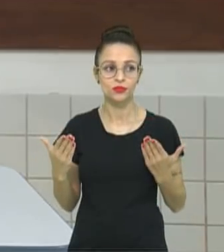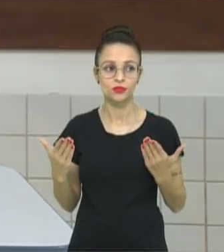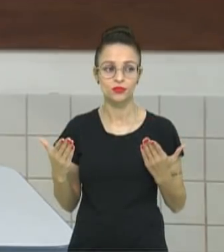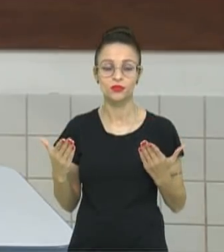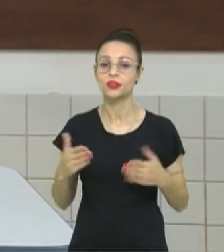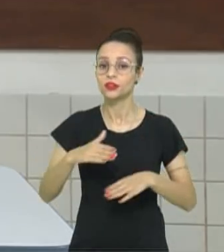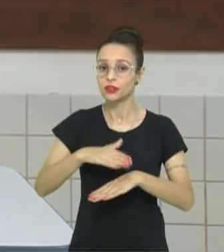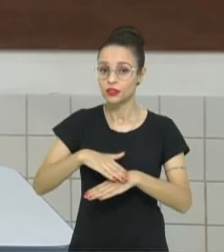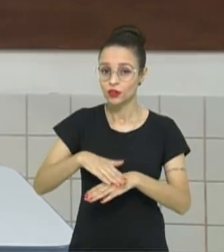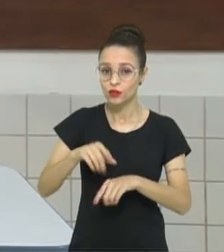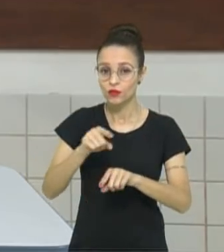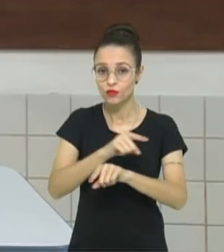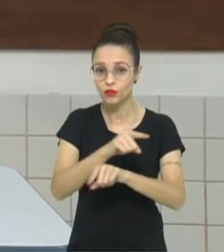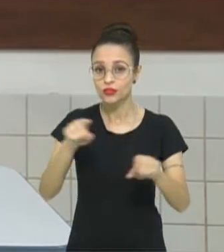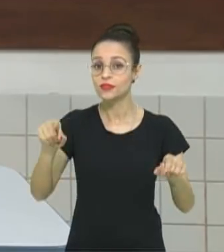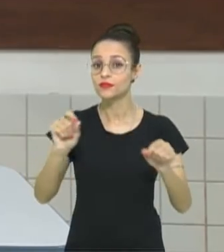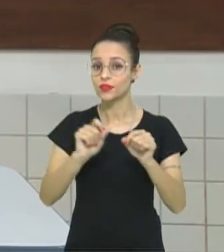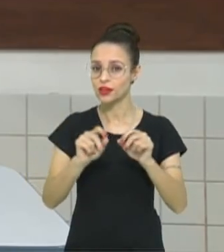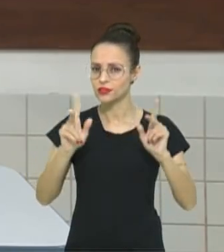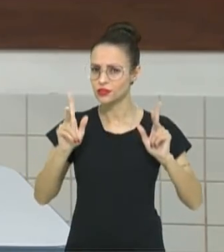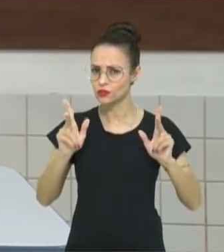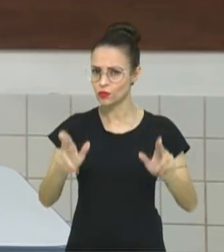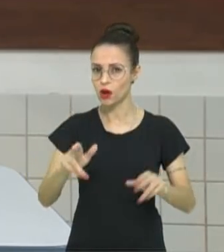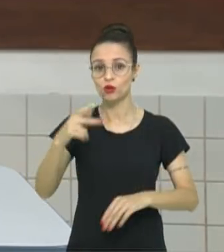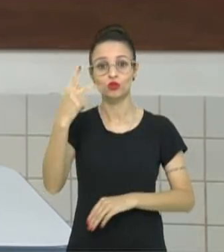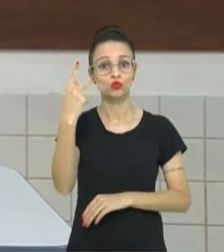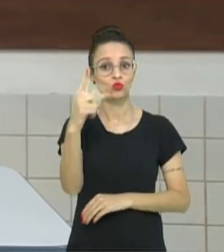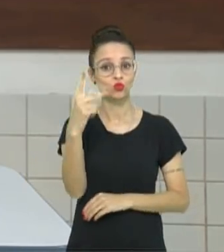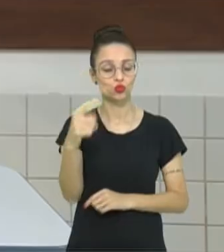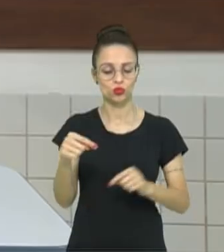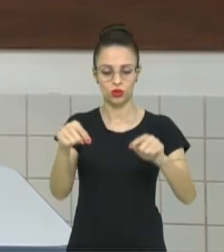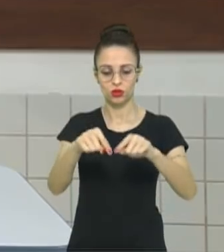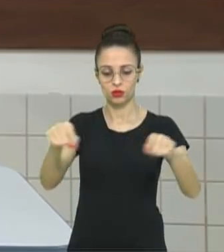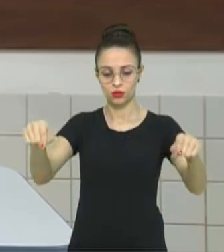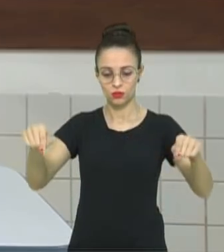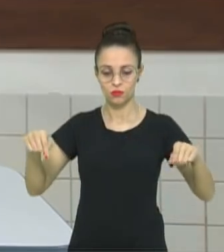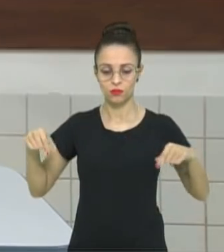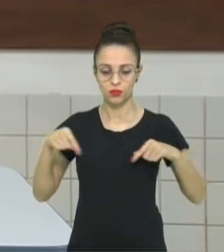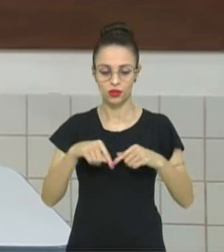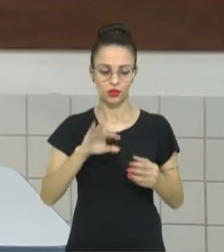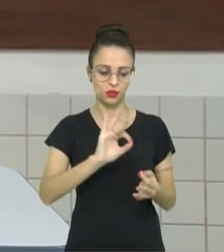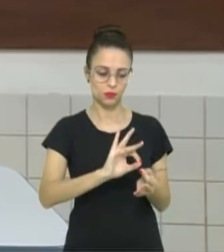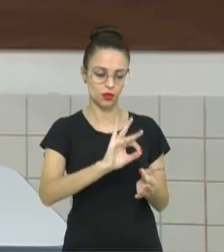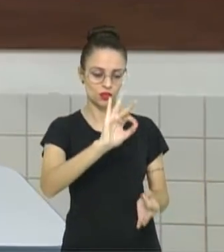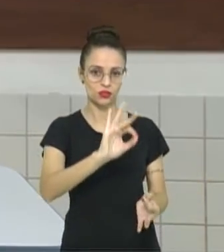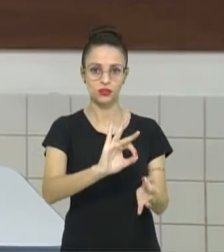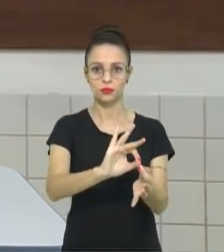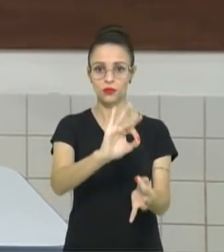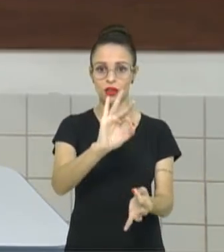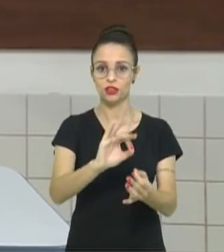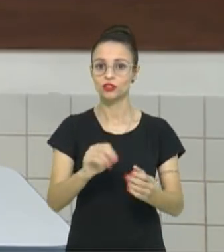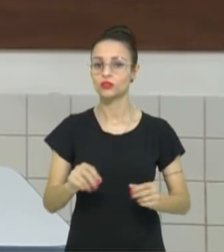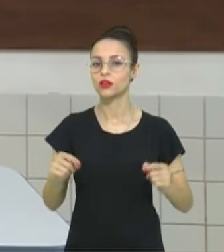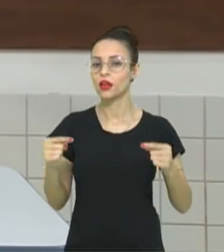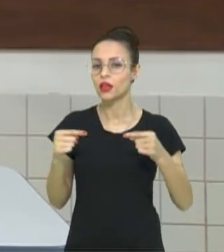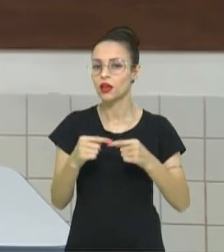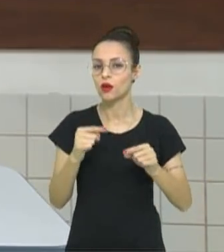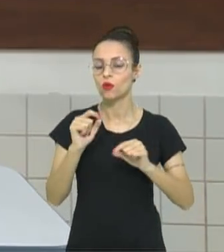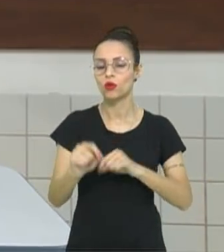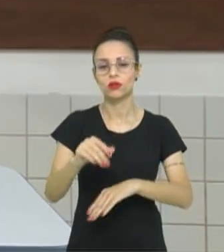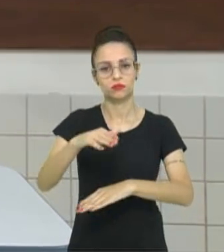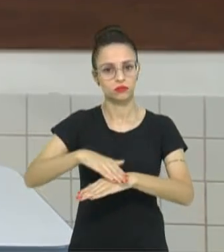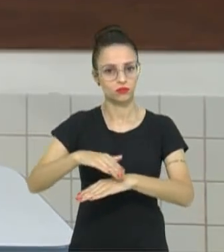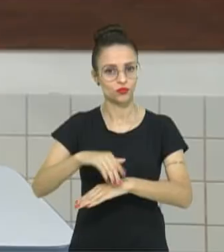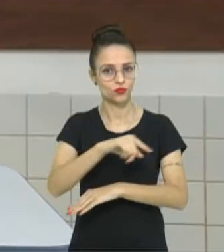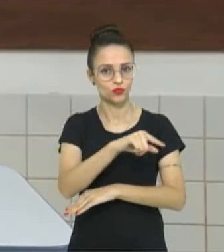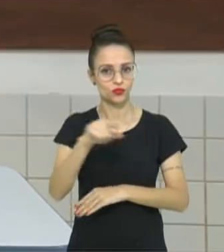assim também você aí, né, na sua maquete, você vai tirar essas duas medidas de acordo com o que você fez